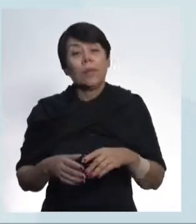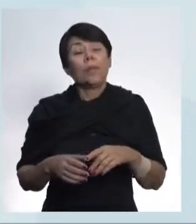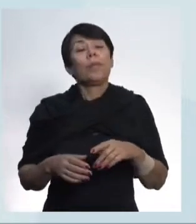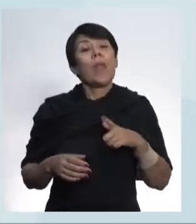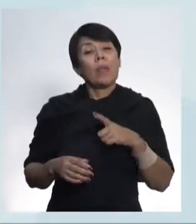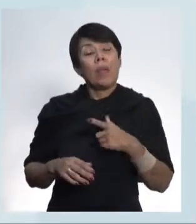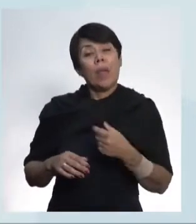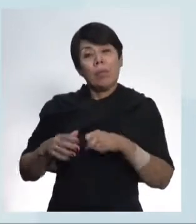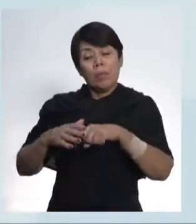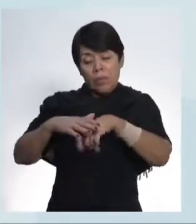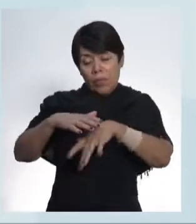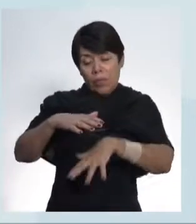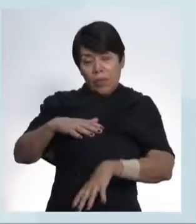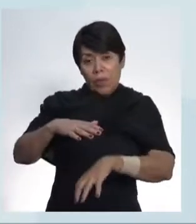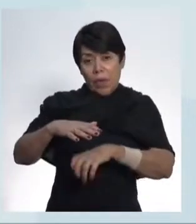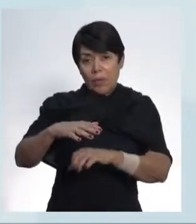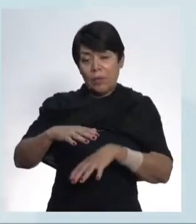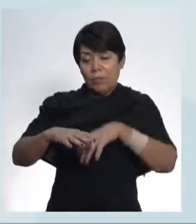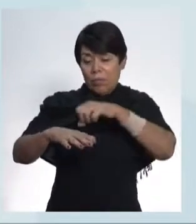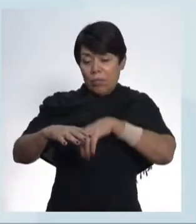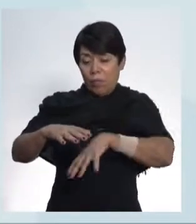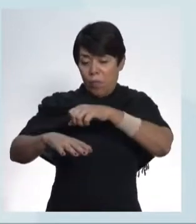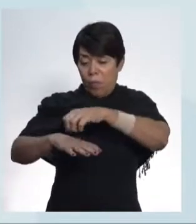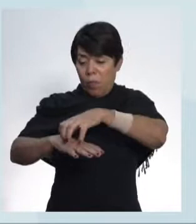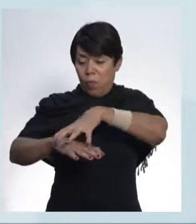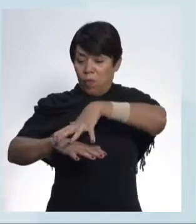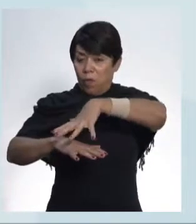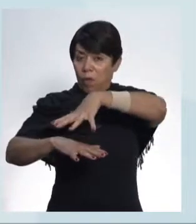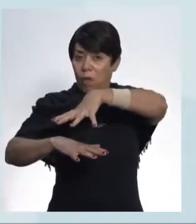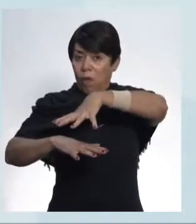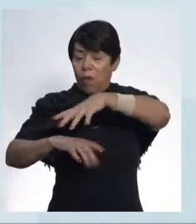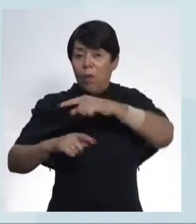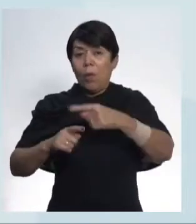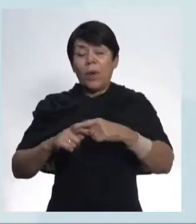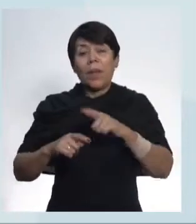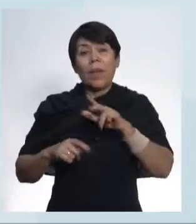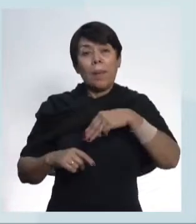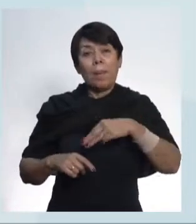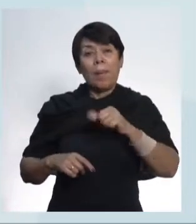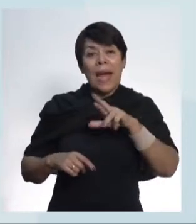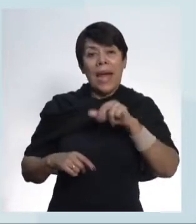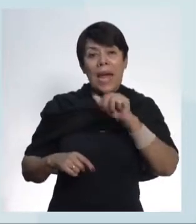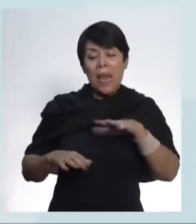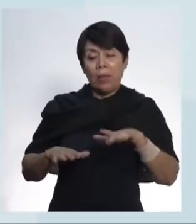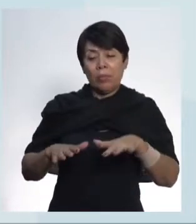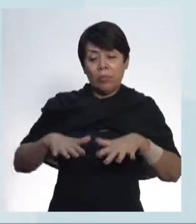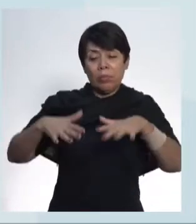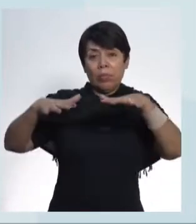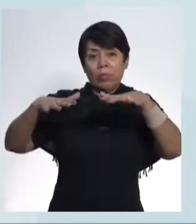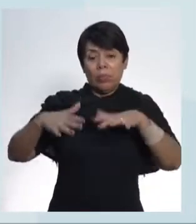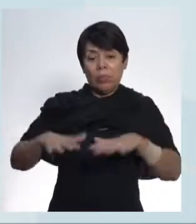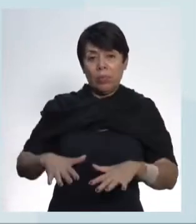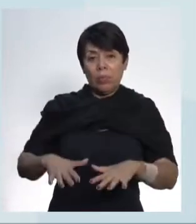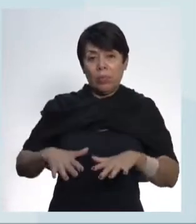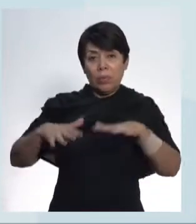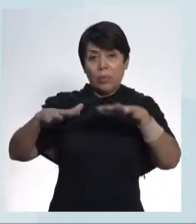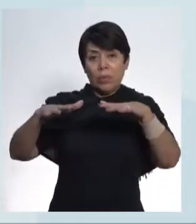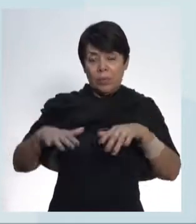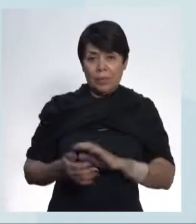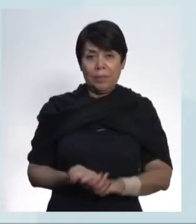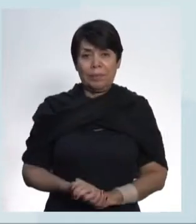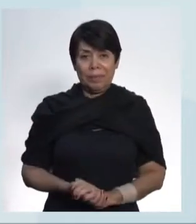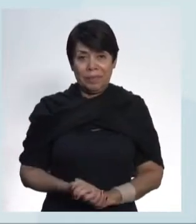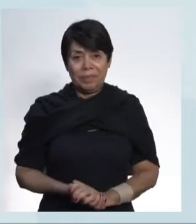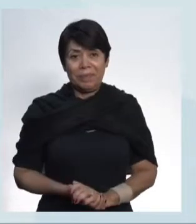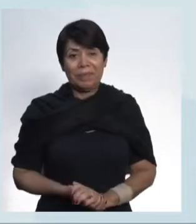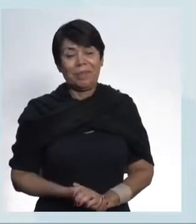vegetação tem raízes altas em função da variação das marés. Quem prestou atenção aí respondeu corretamente. Ok,